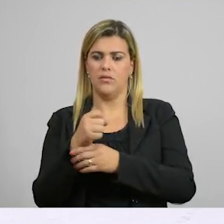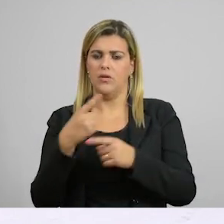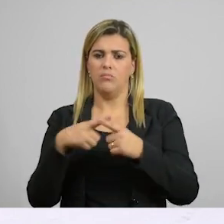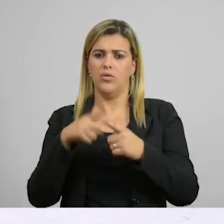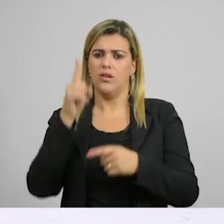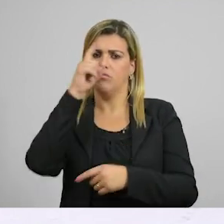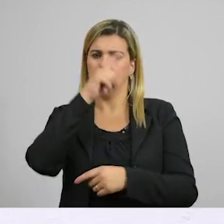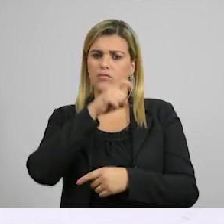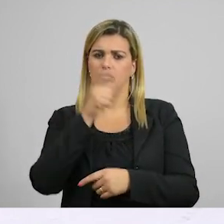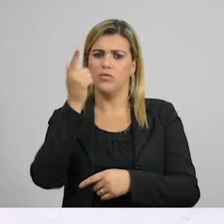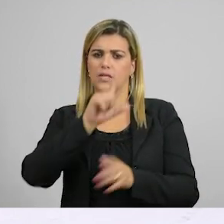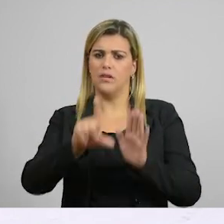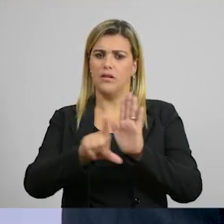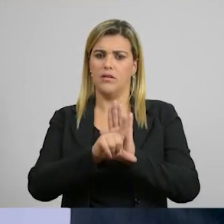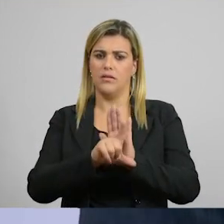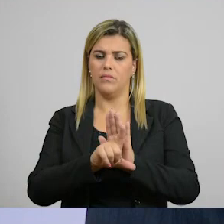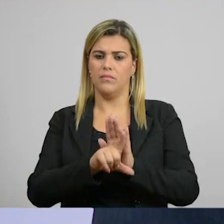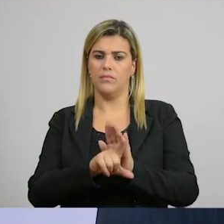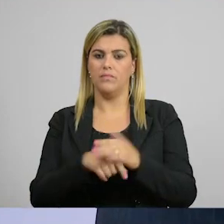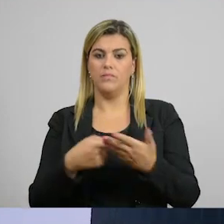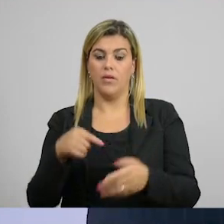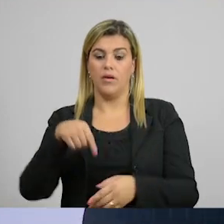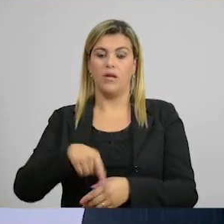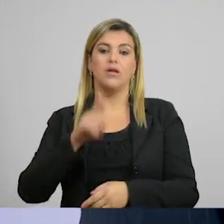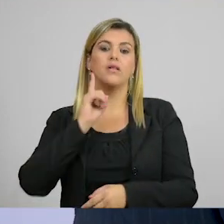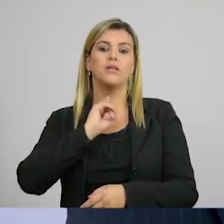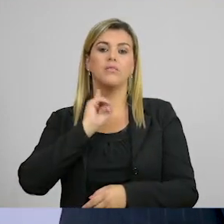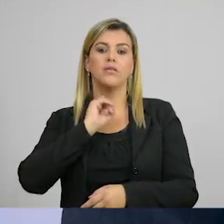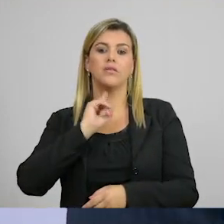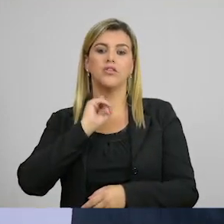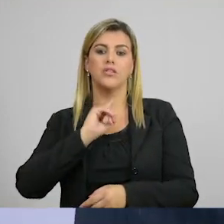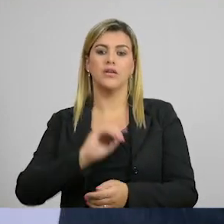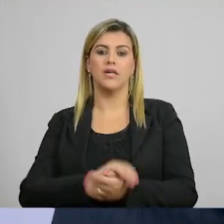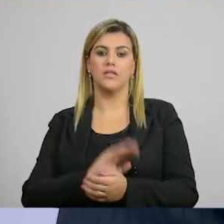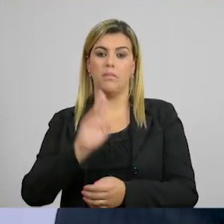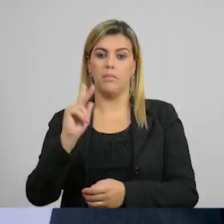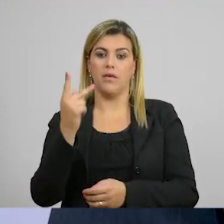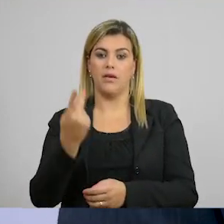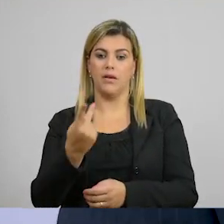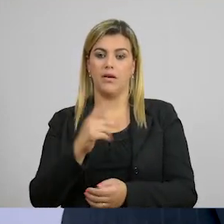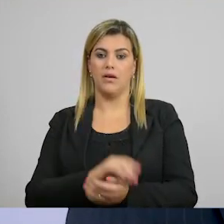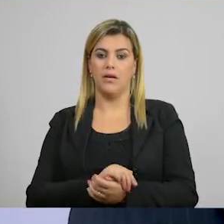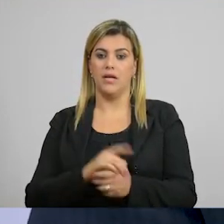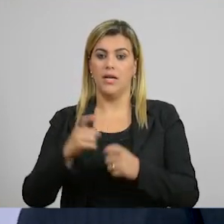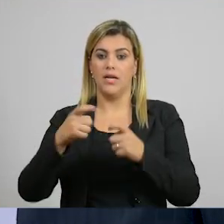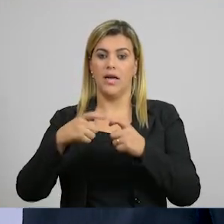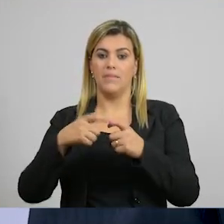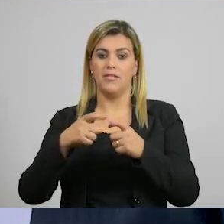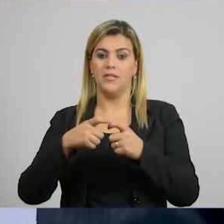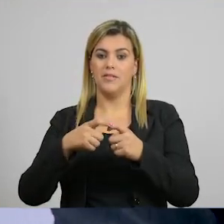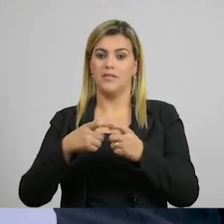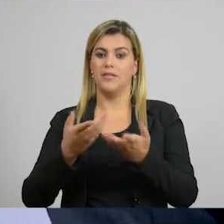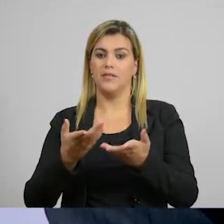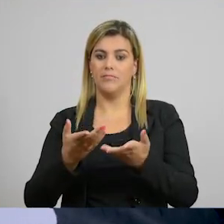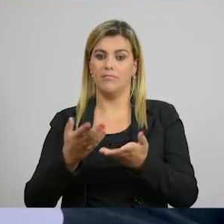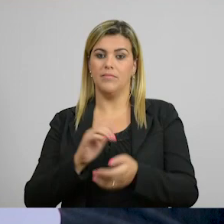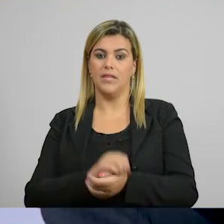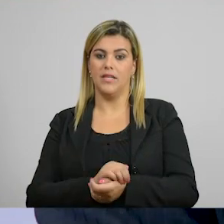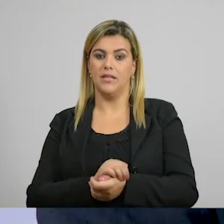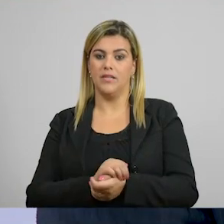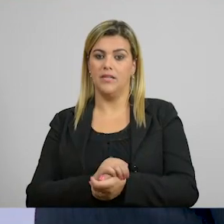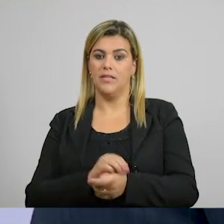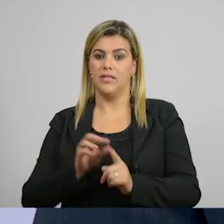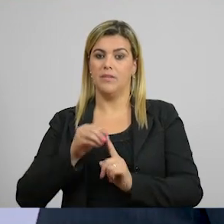a gente sofreu embate desse decreto? Aqui em Minas Gerais, especificamente Belo Horizonte, a medicina